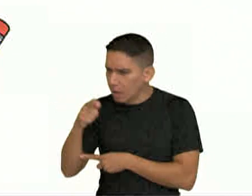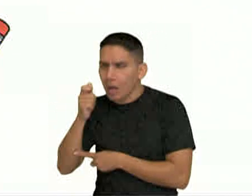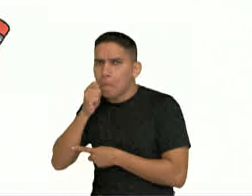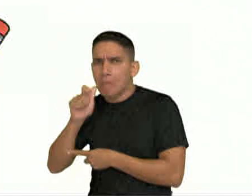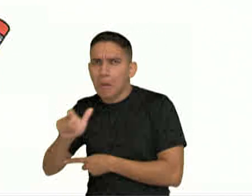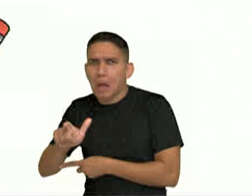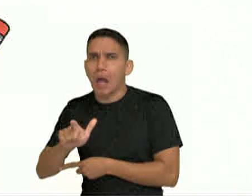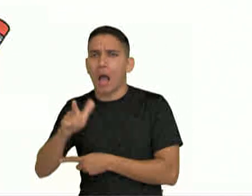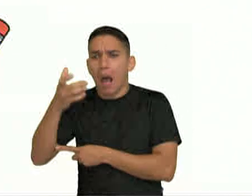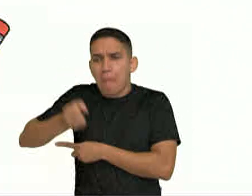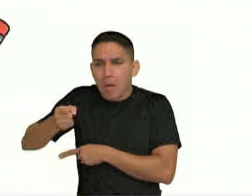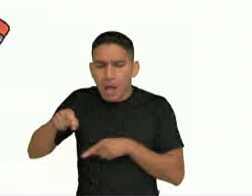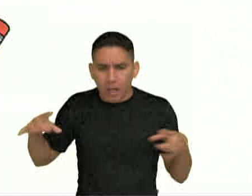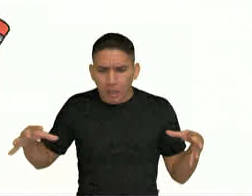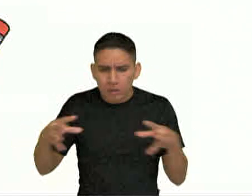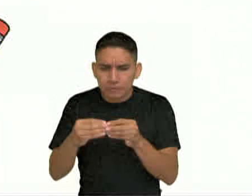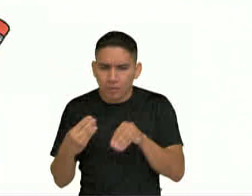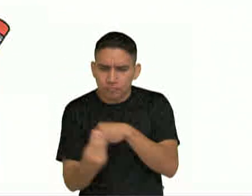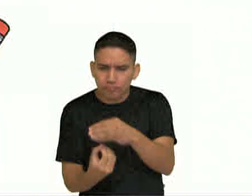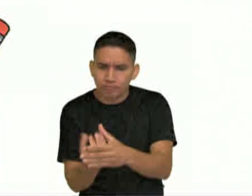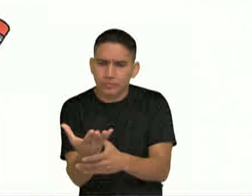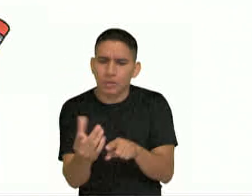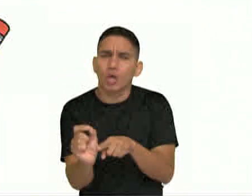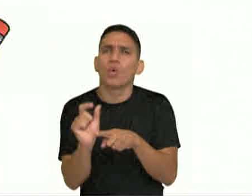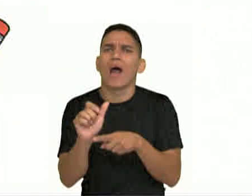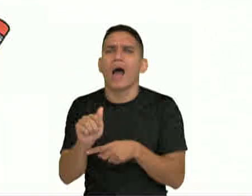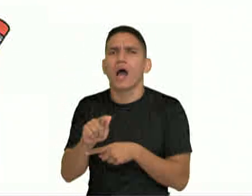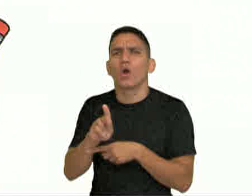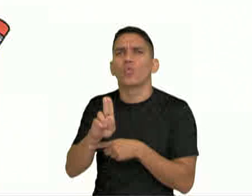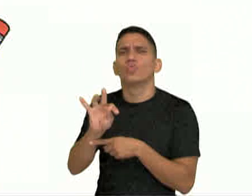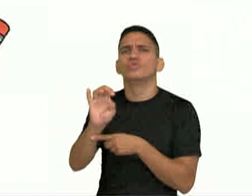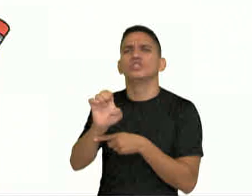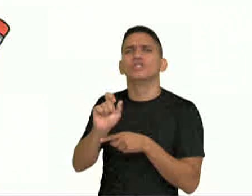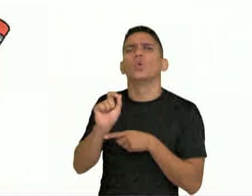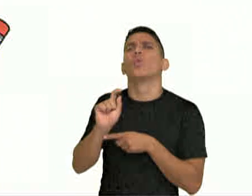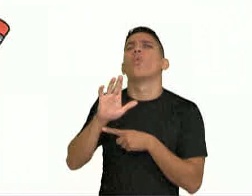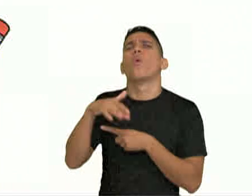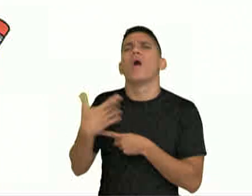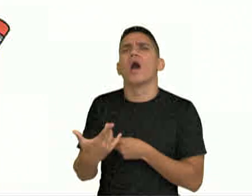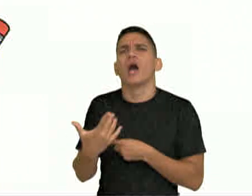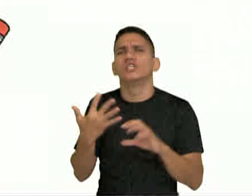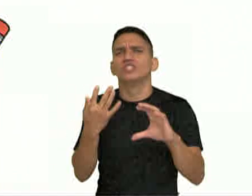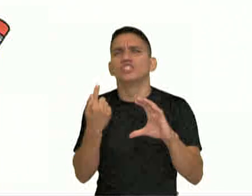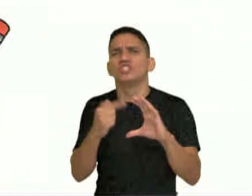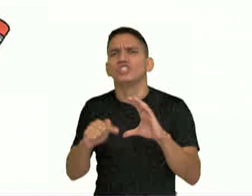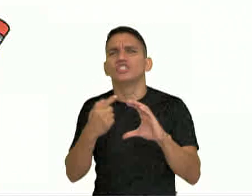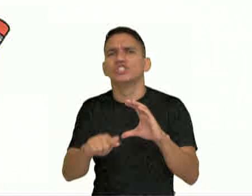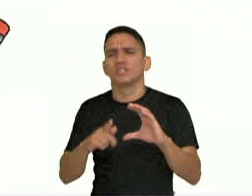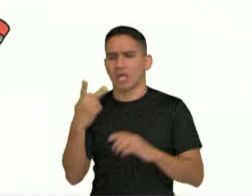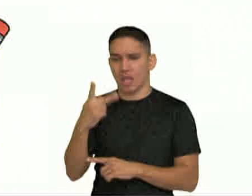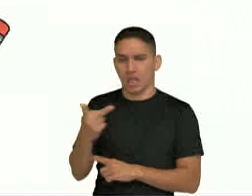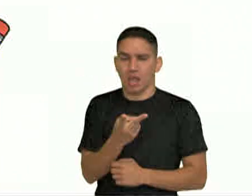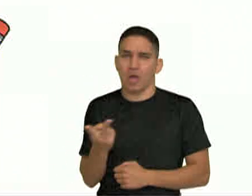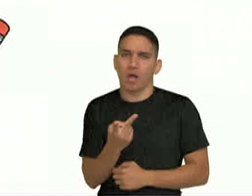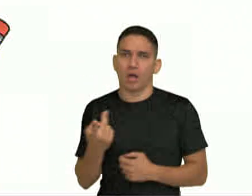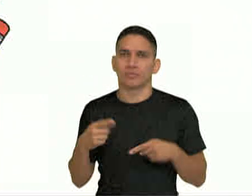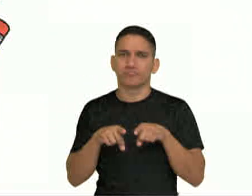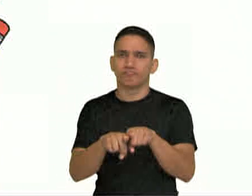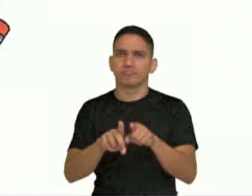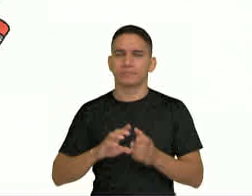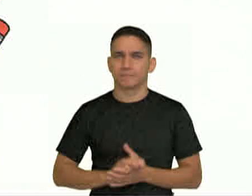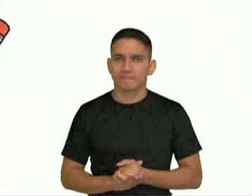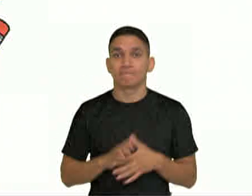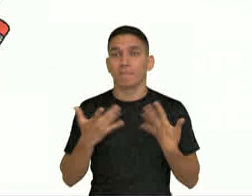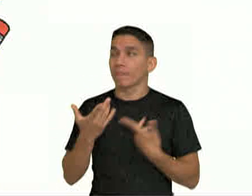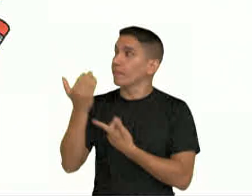foram obtidos apenas descendentes agutes. Qual é o genótipo desse casal? Então, olhando o que está escrito no enunciado,